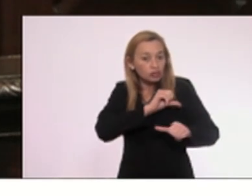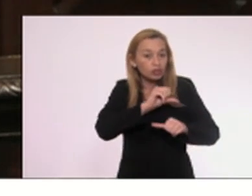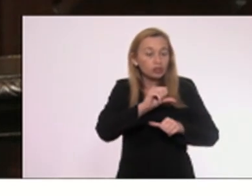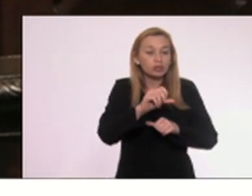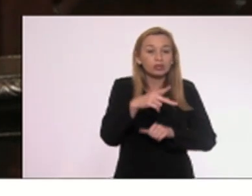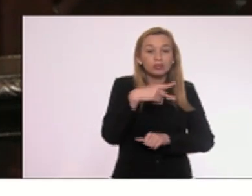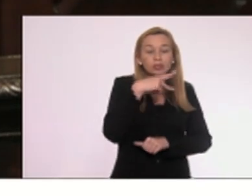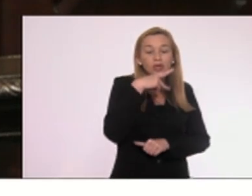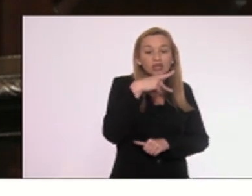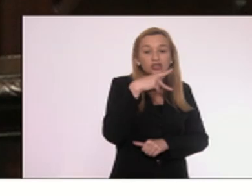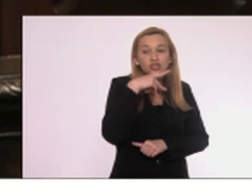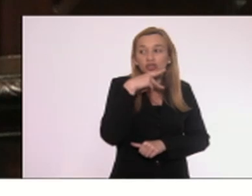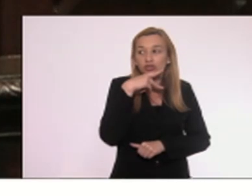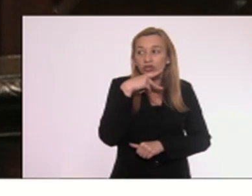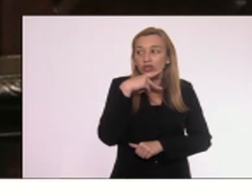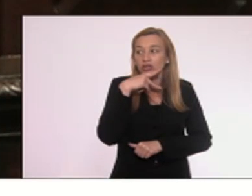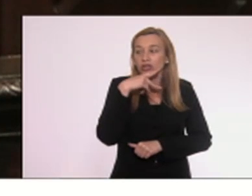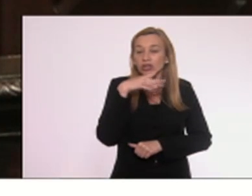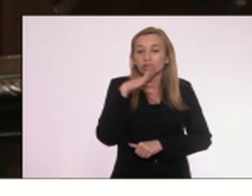da boquinha,